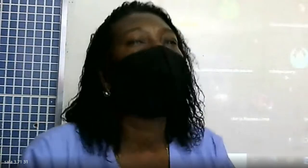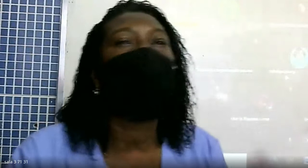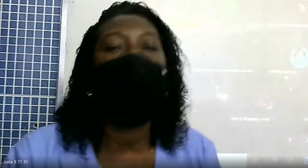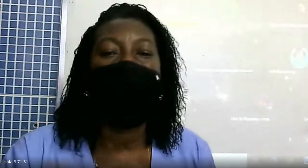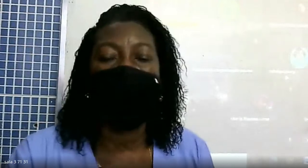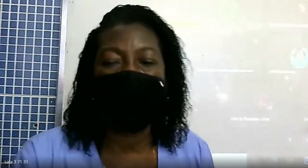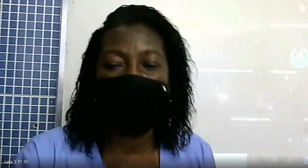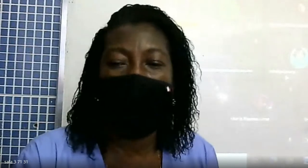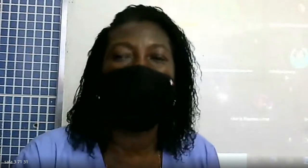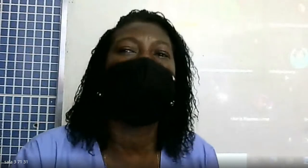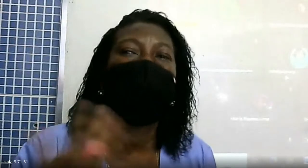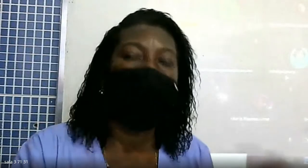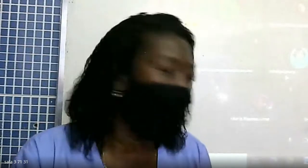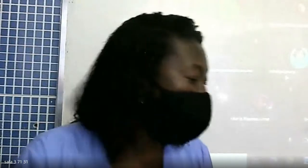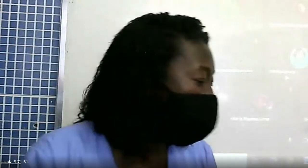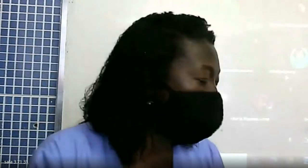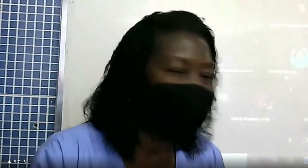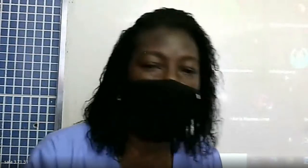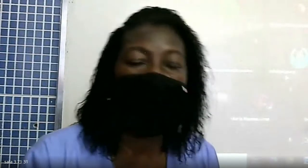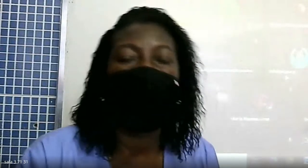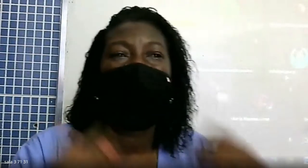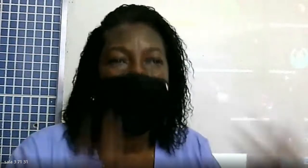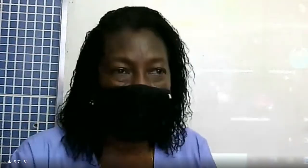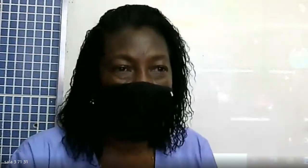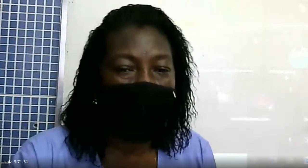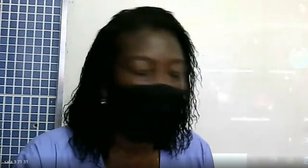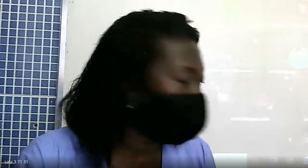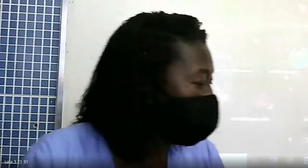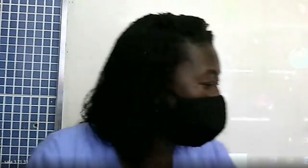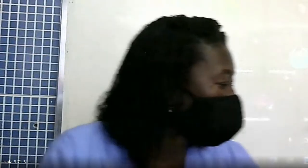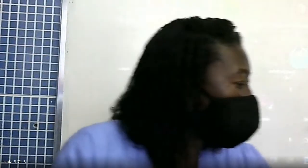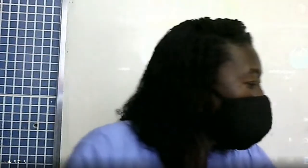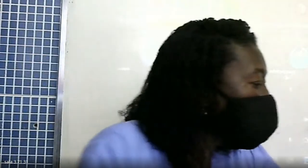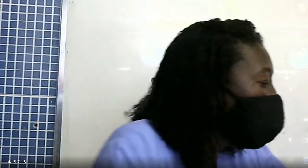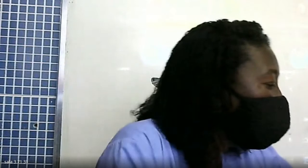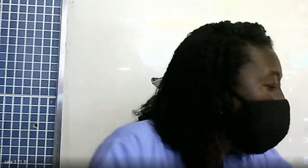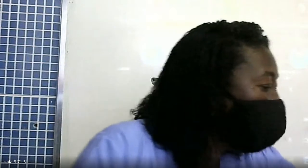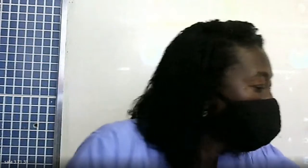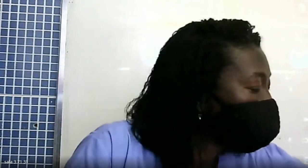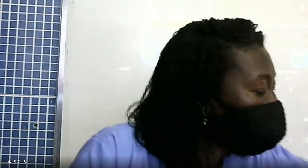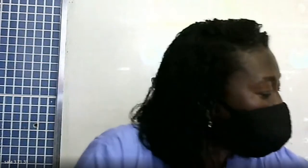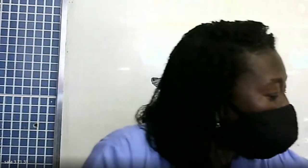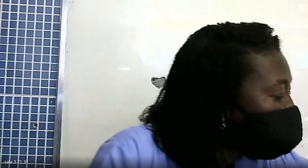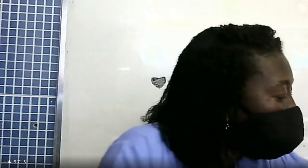Vou entregar o papel pro pessoal, eles vão criar um molde vazado e vocês vão fazer o de vocês aí, tá?